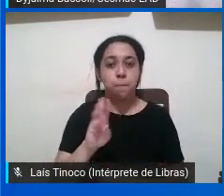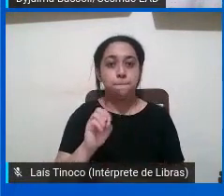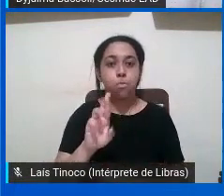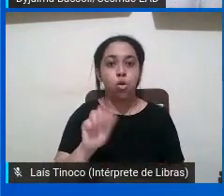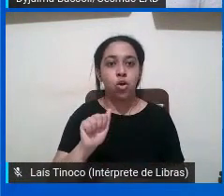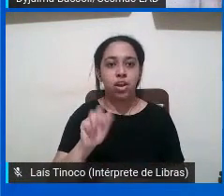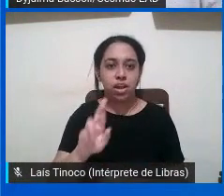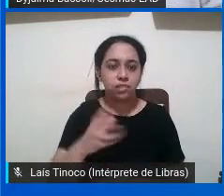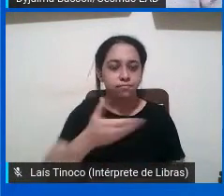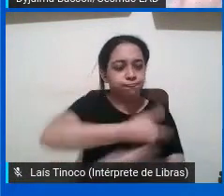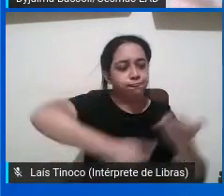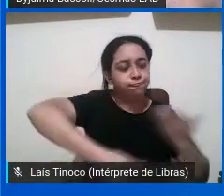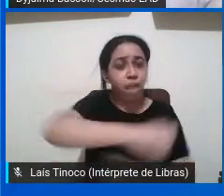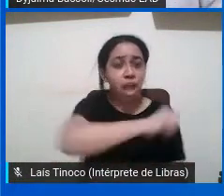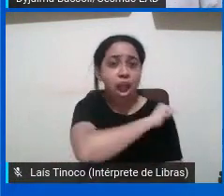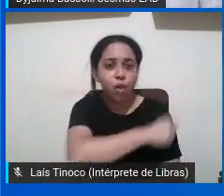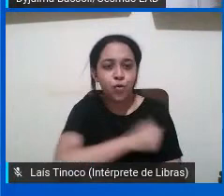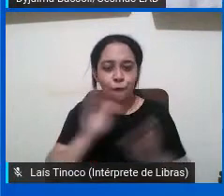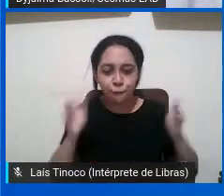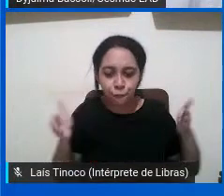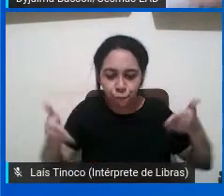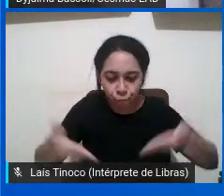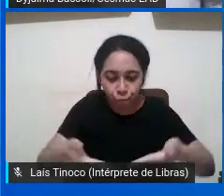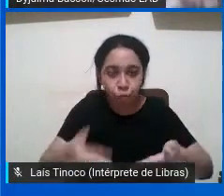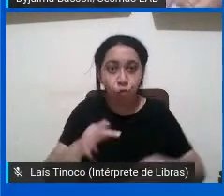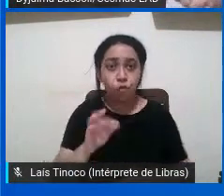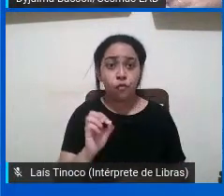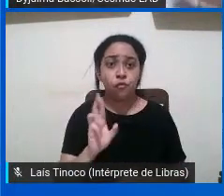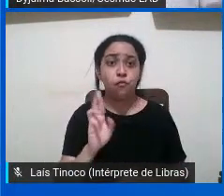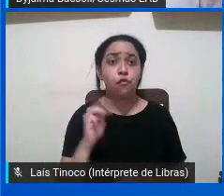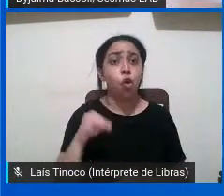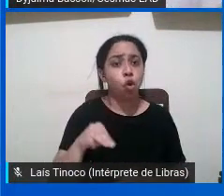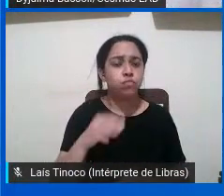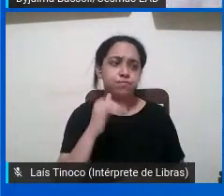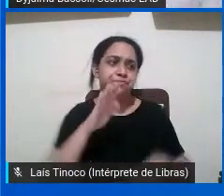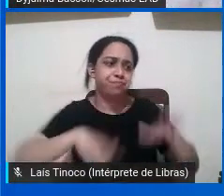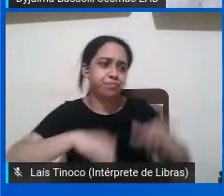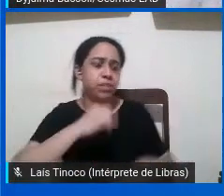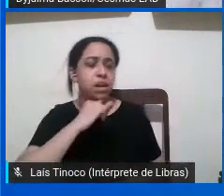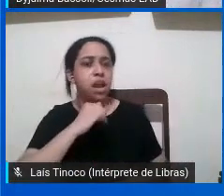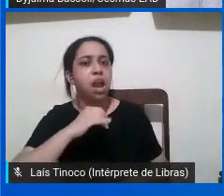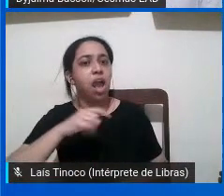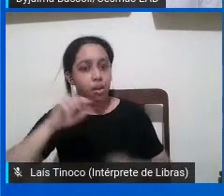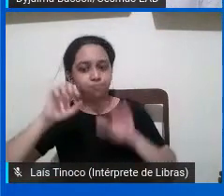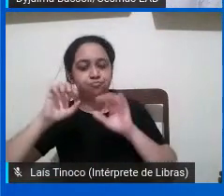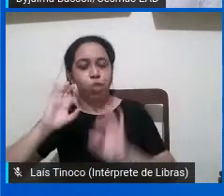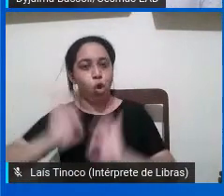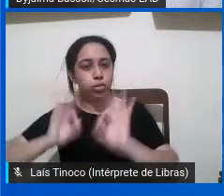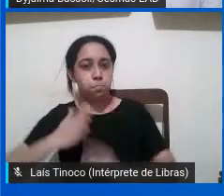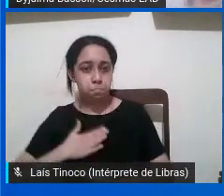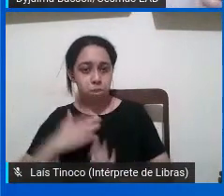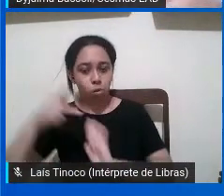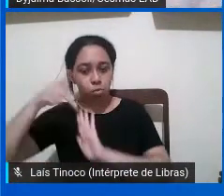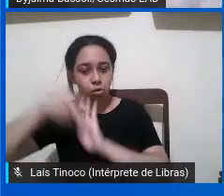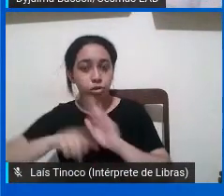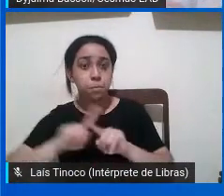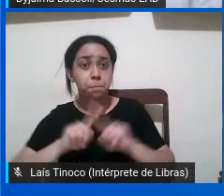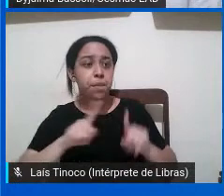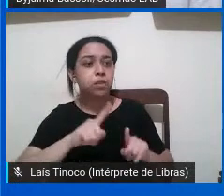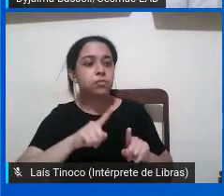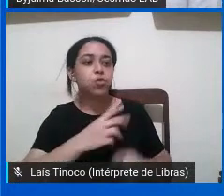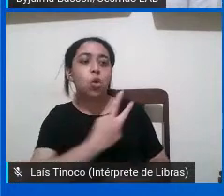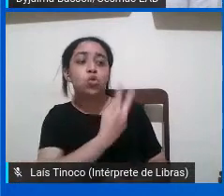alunos através do fórum criticando o projeto do colega então além de ter feito dele ele basta conhecer ou de pelo menos duas